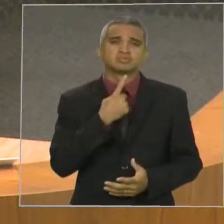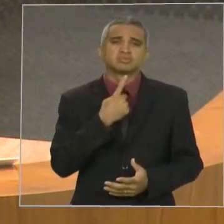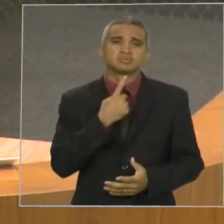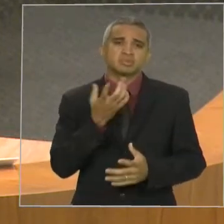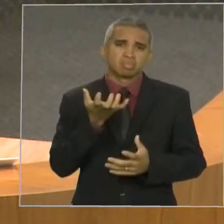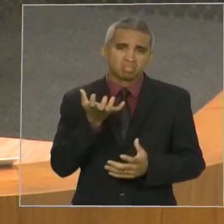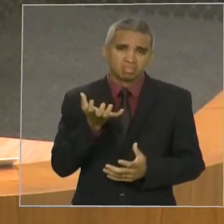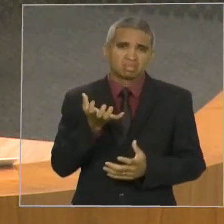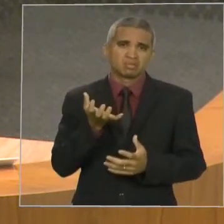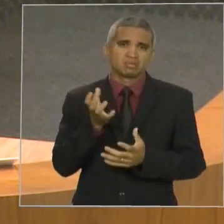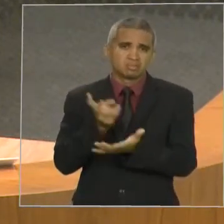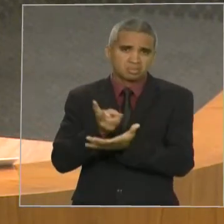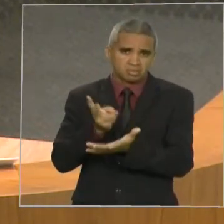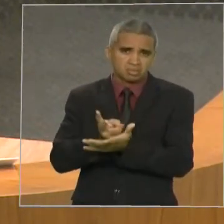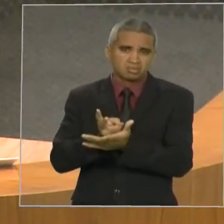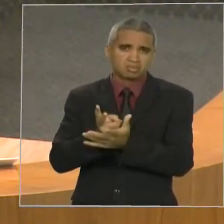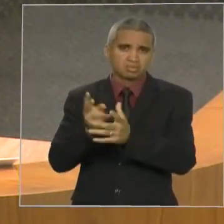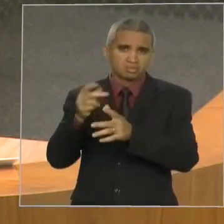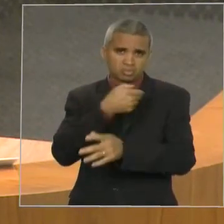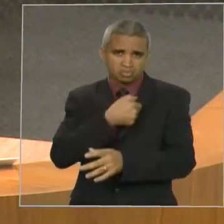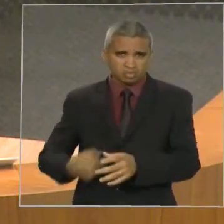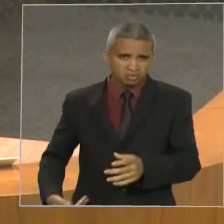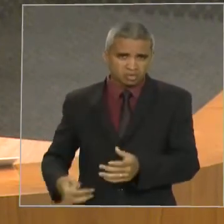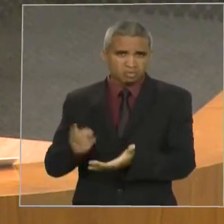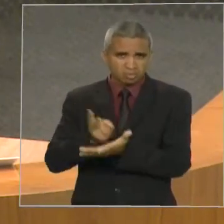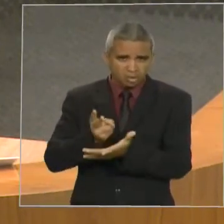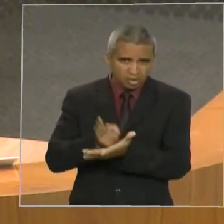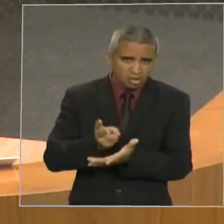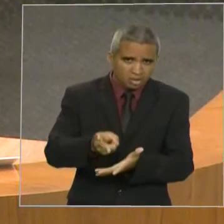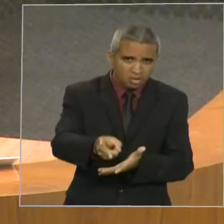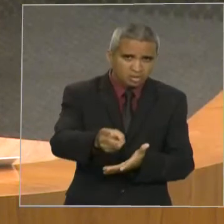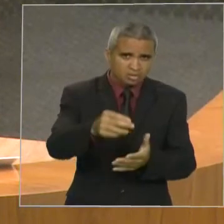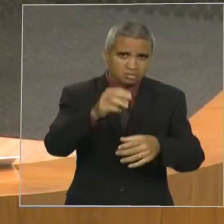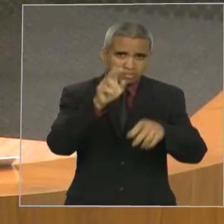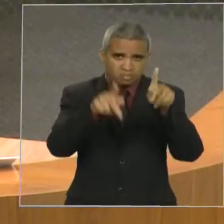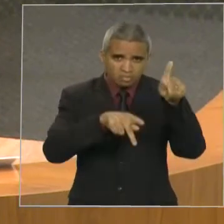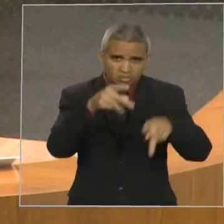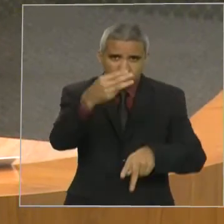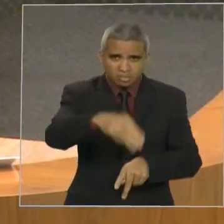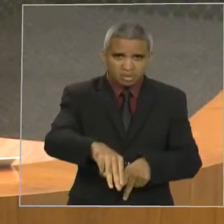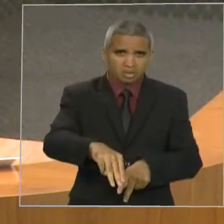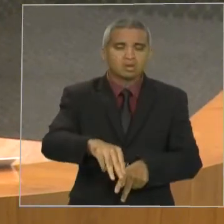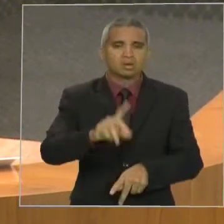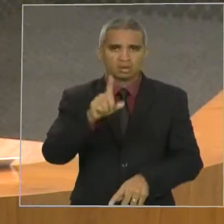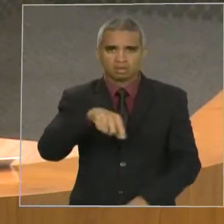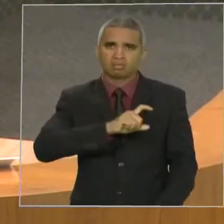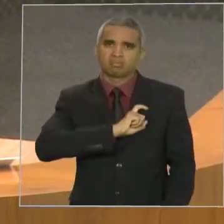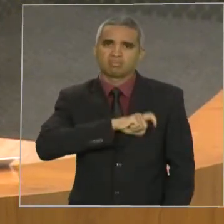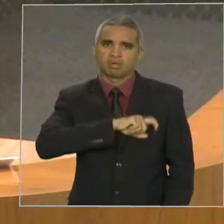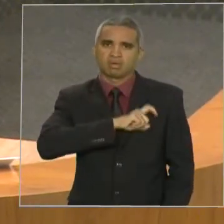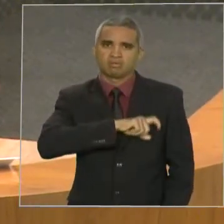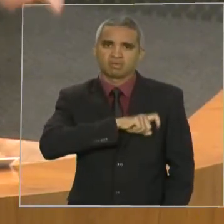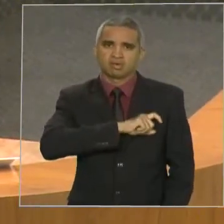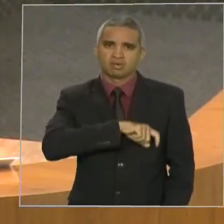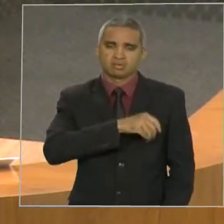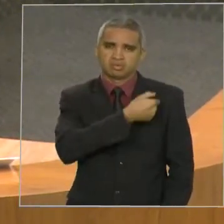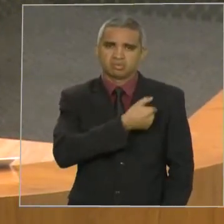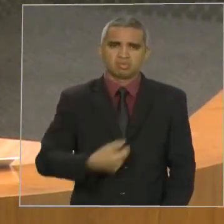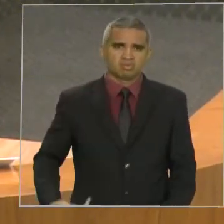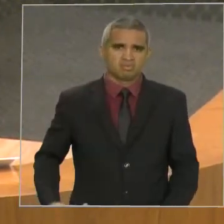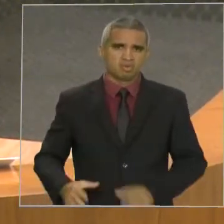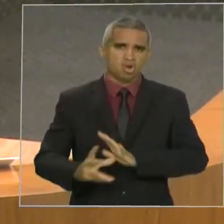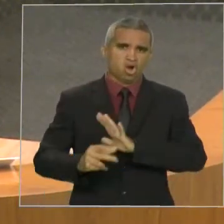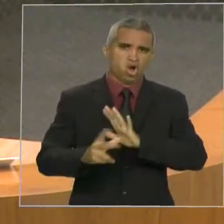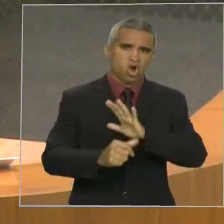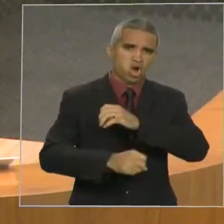esse governo é uma maldade. Desejar para o povo do Maranhão um governo corrupto, um governo que não pensa